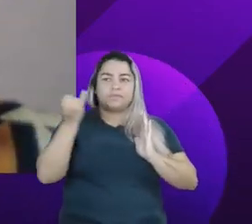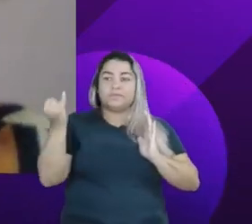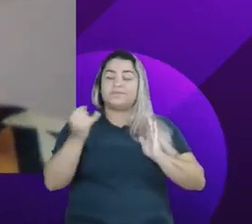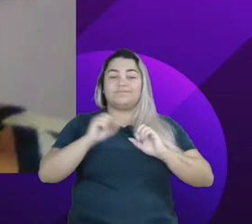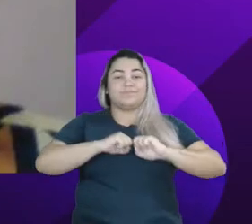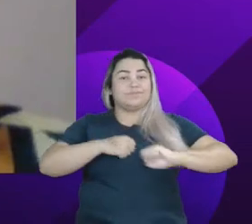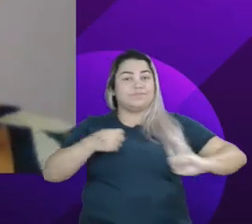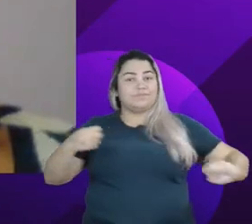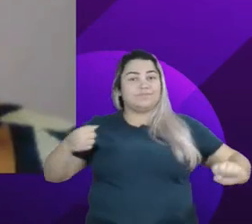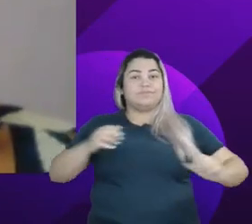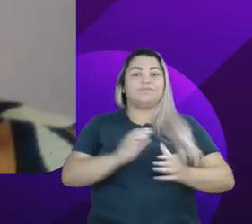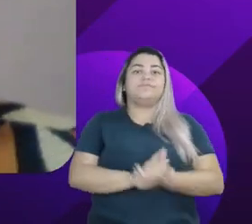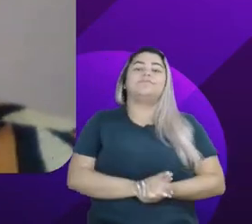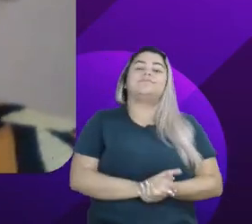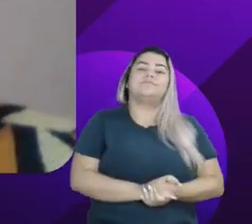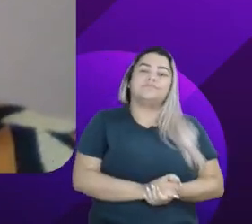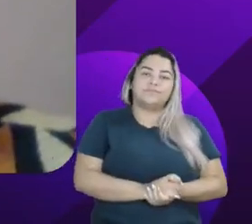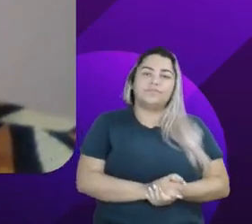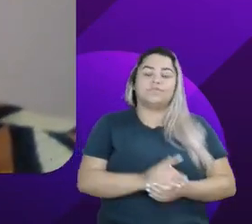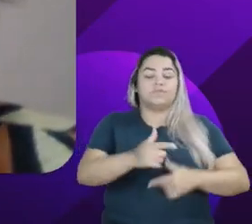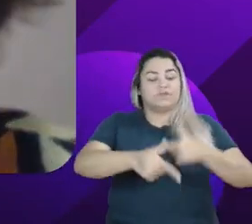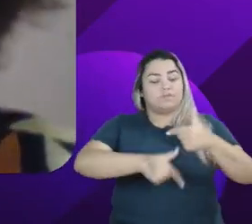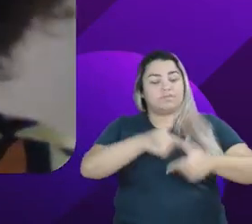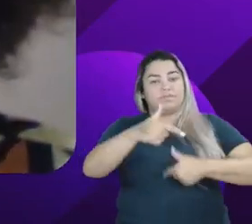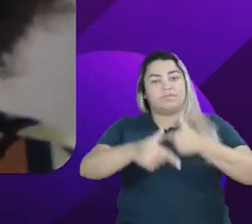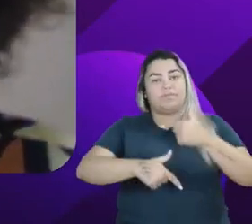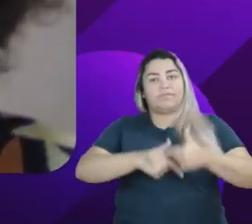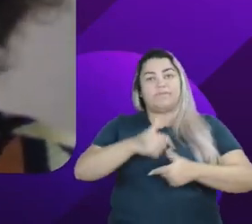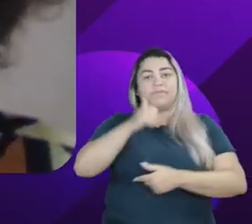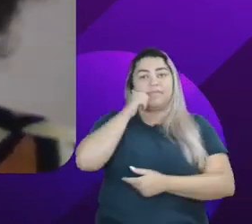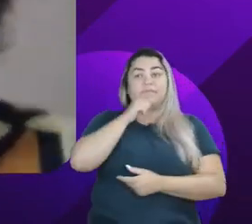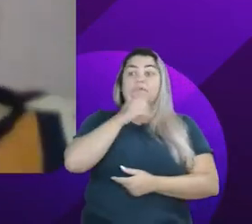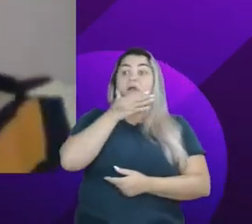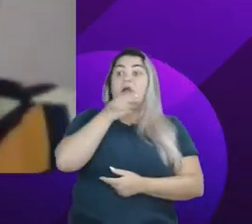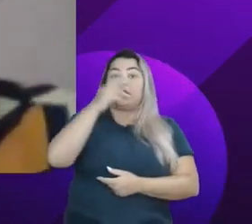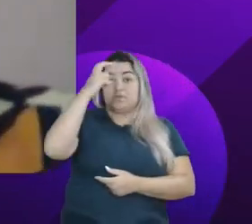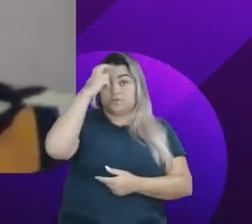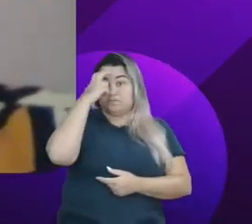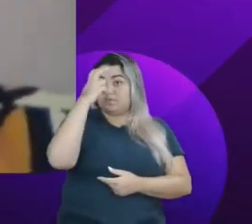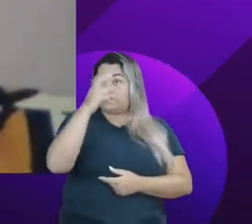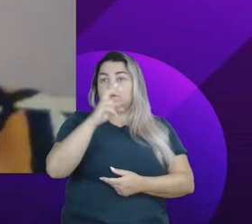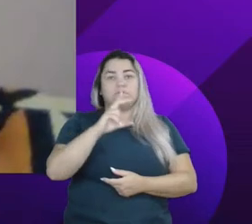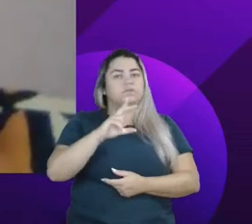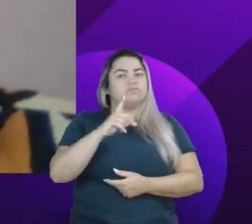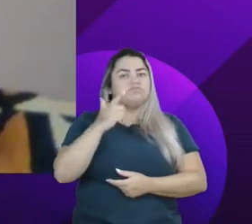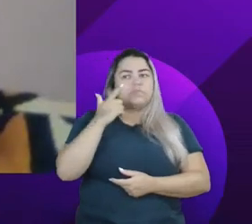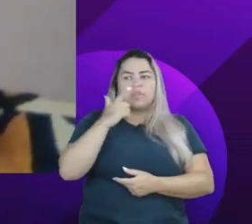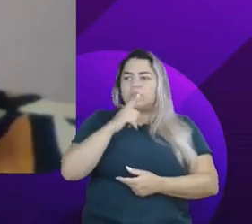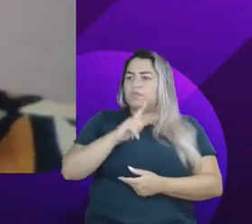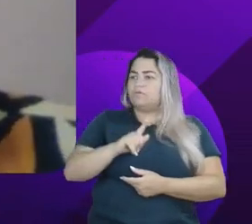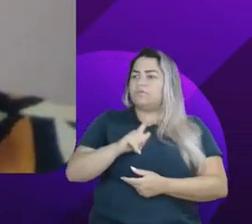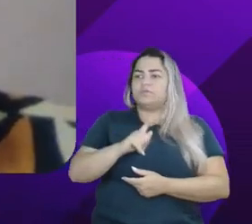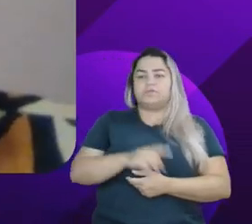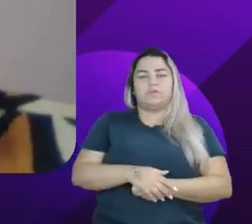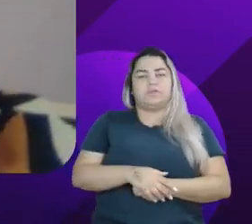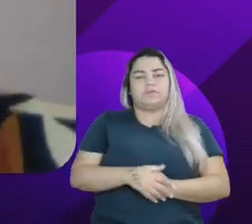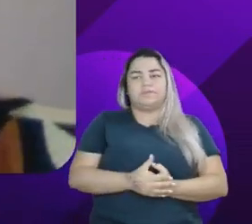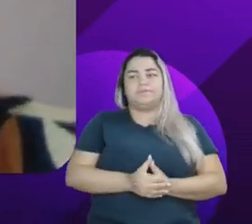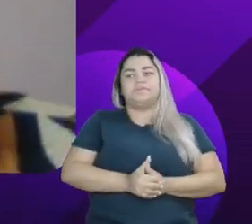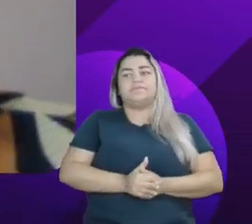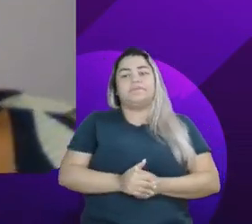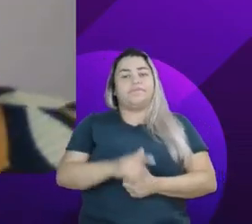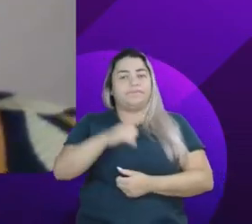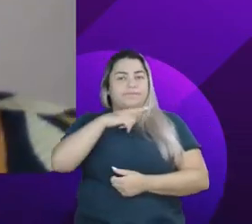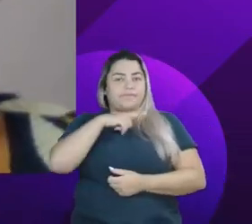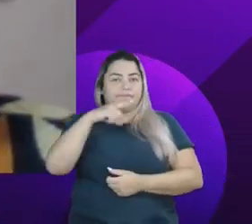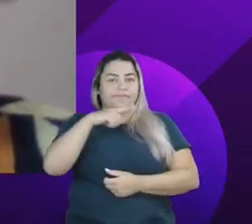que ainda os trabalhadores e trabalhadoras da cultura não conseguem, não é,